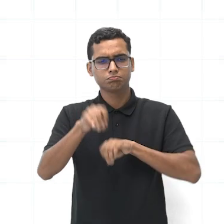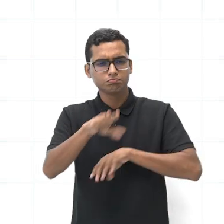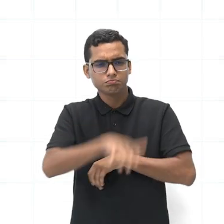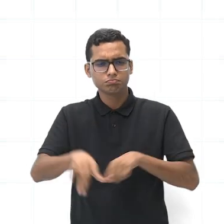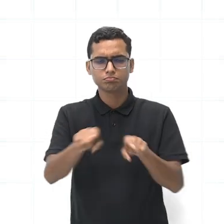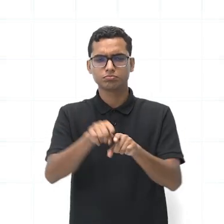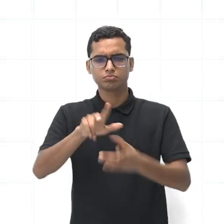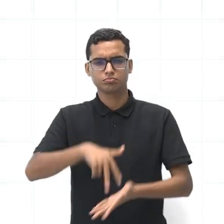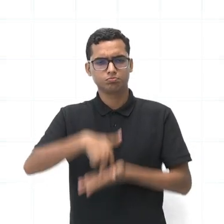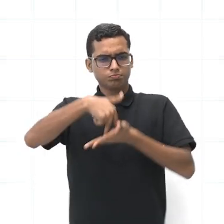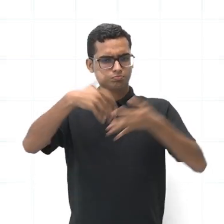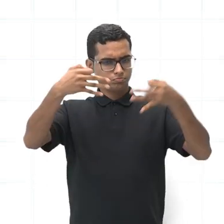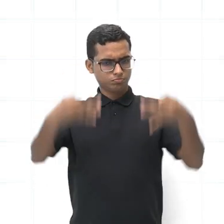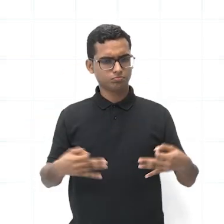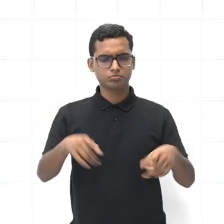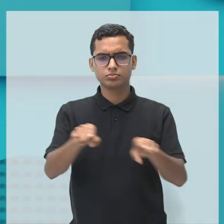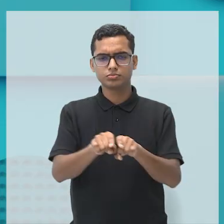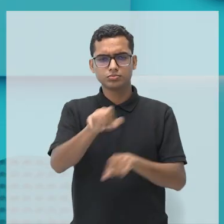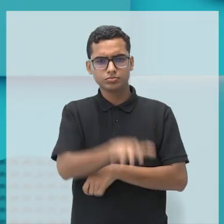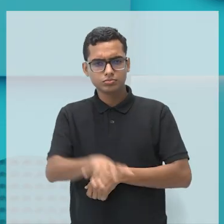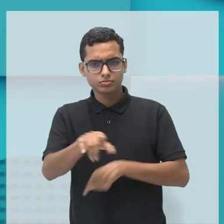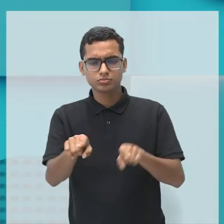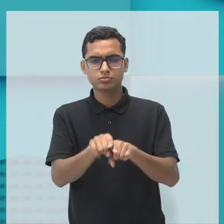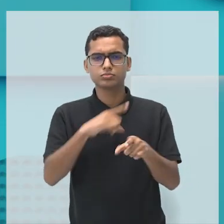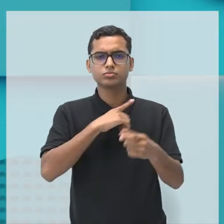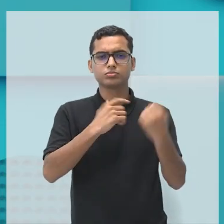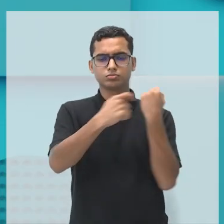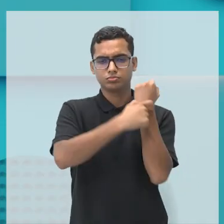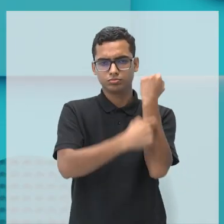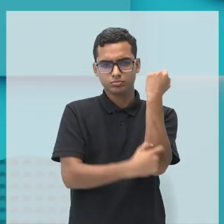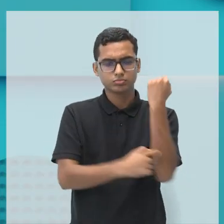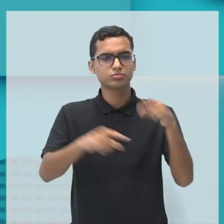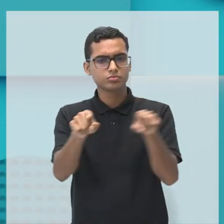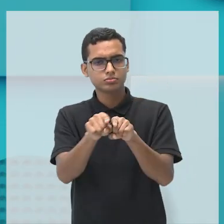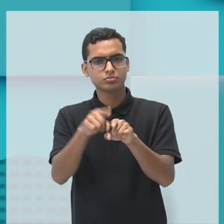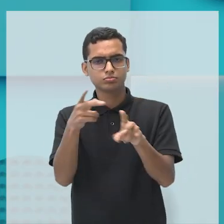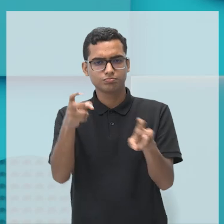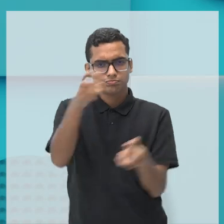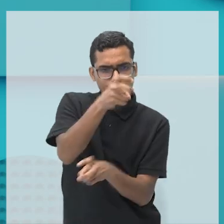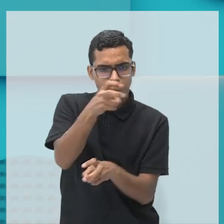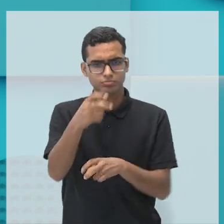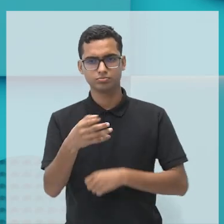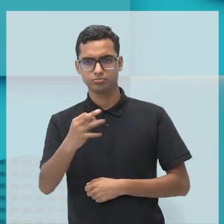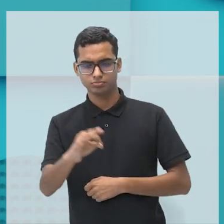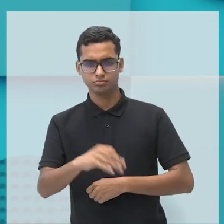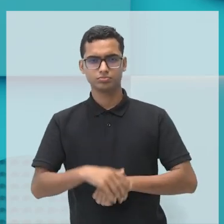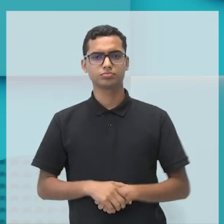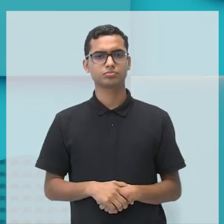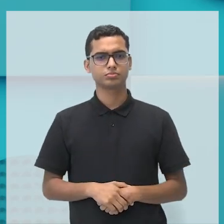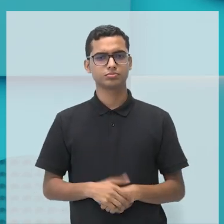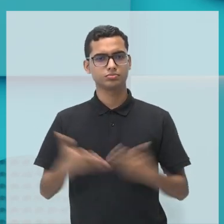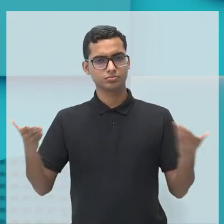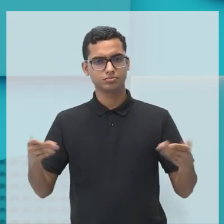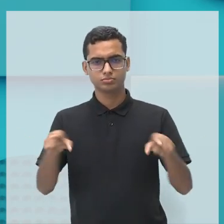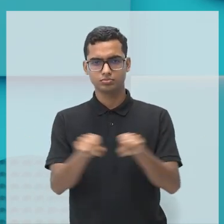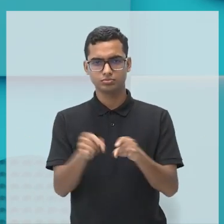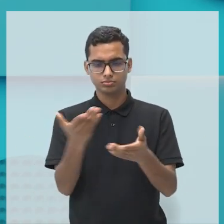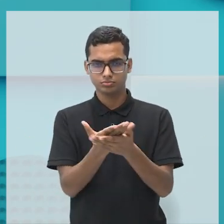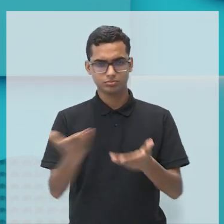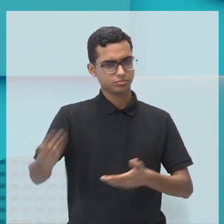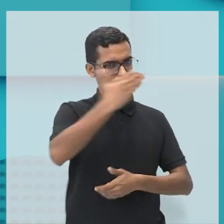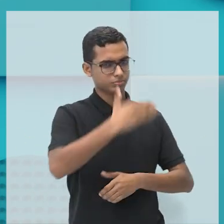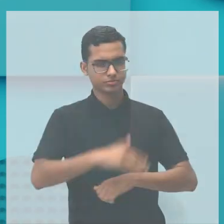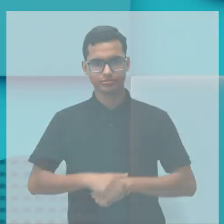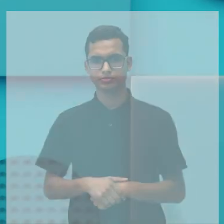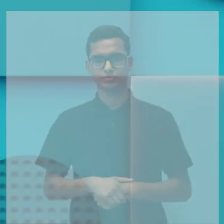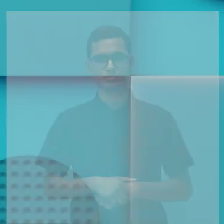educação postural, entender um pouco sobre a coluna vertebral e os desvios posturais. Ok? Sem mais delongas, vamos de